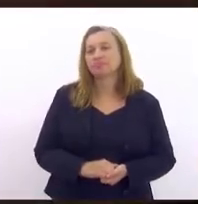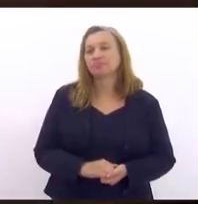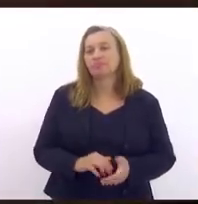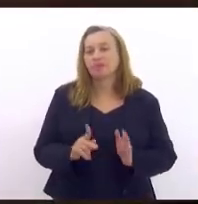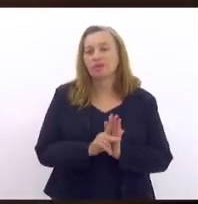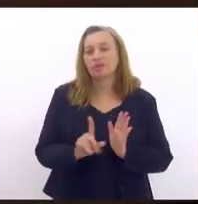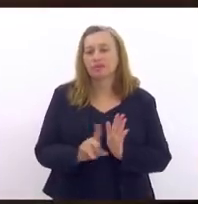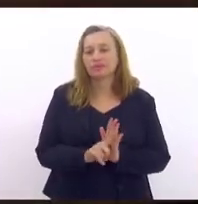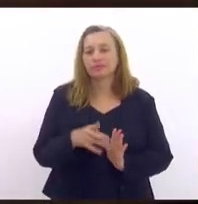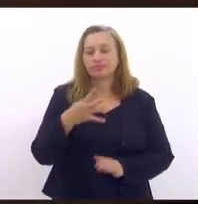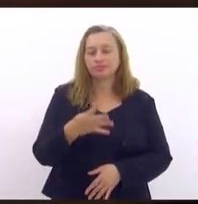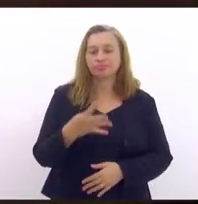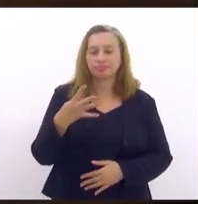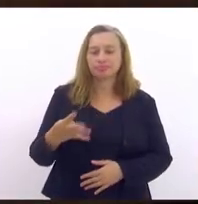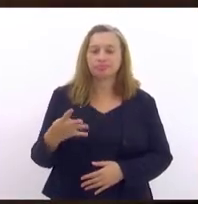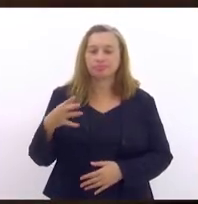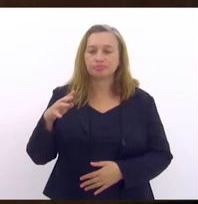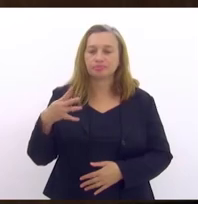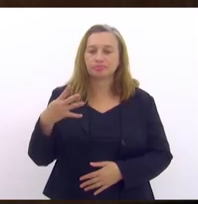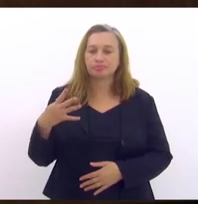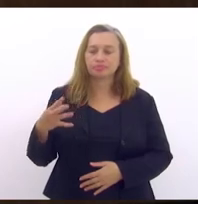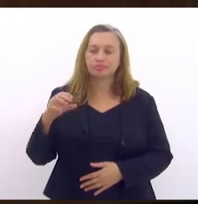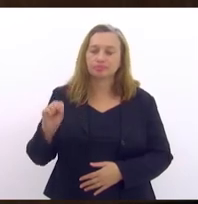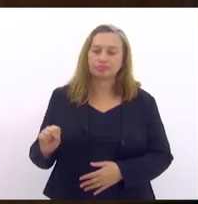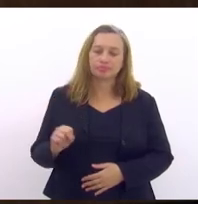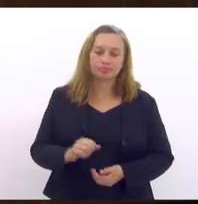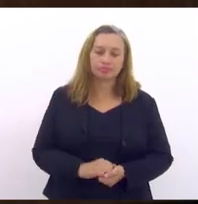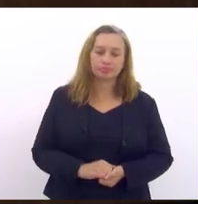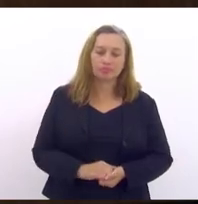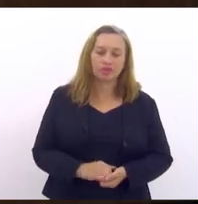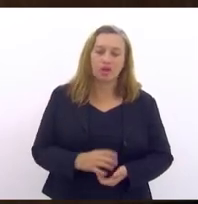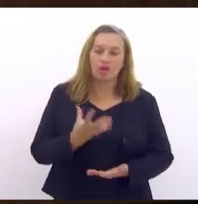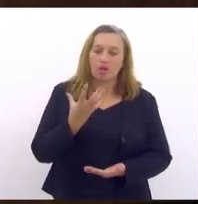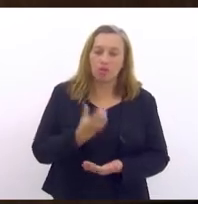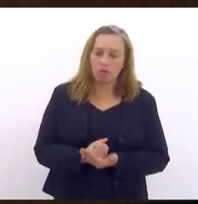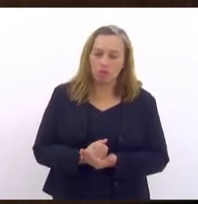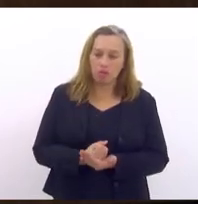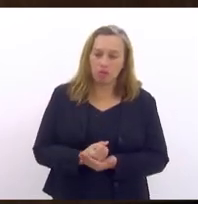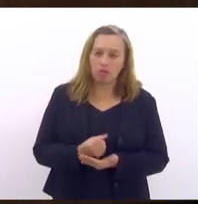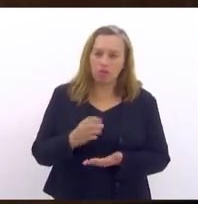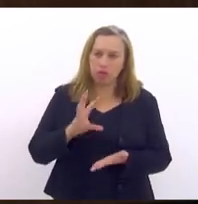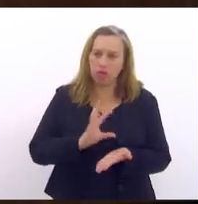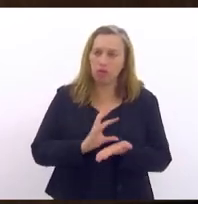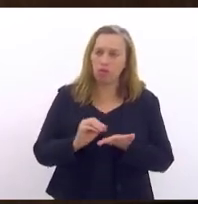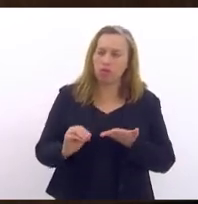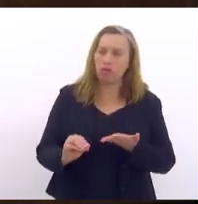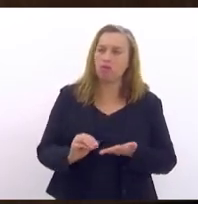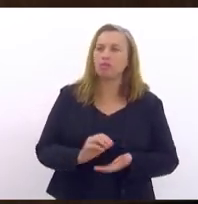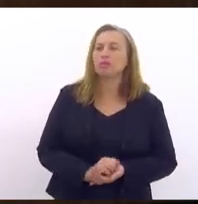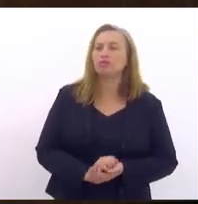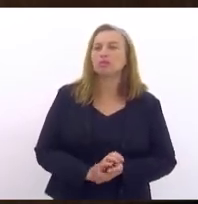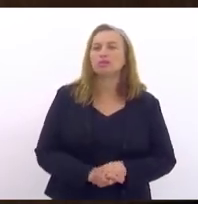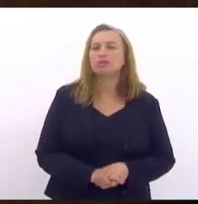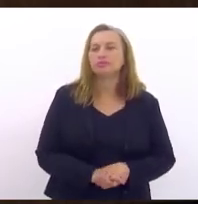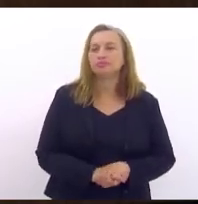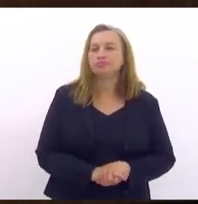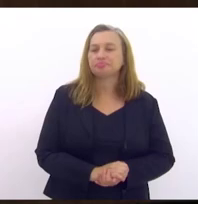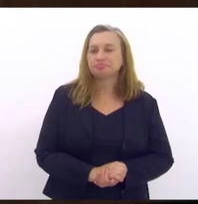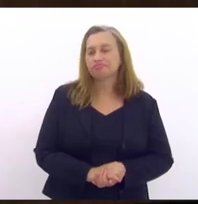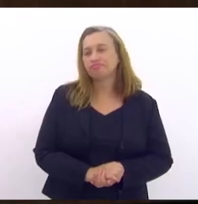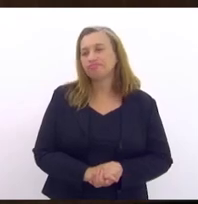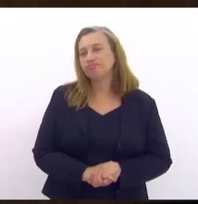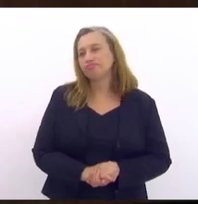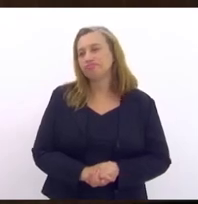projeto de lei 4448, que fique registrado em ata, não obstante nós não